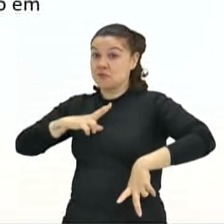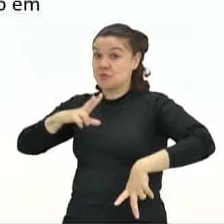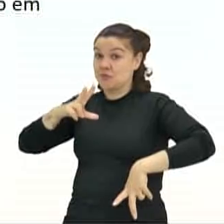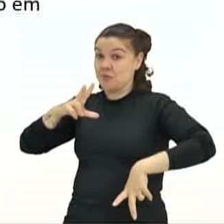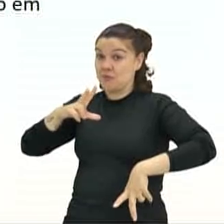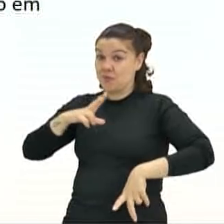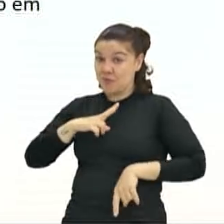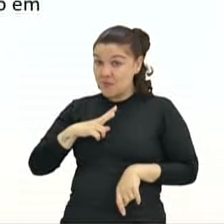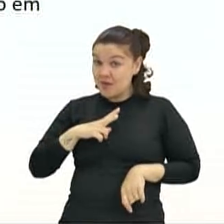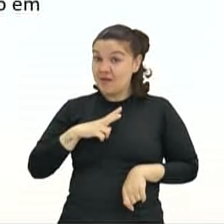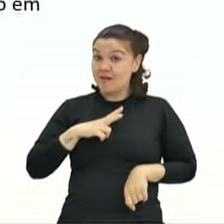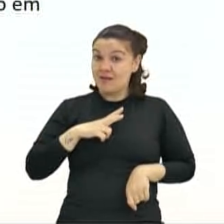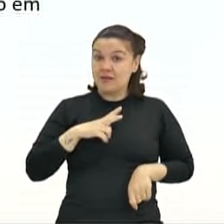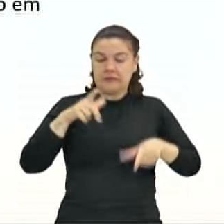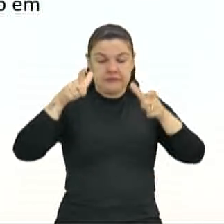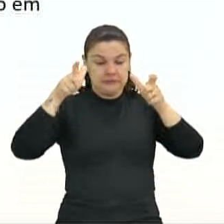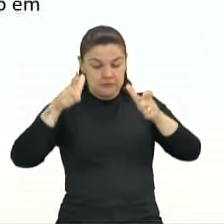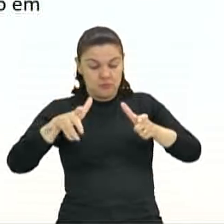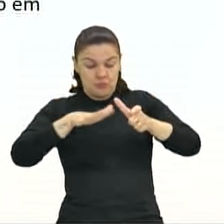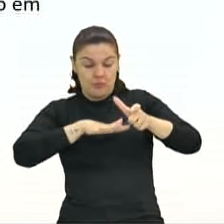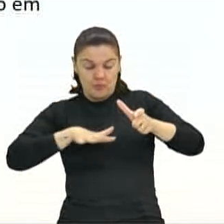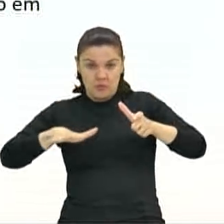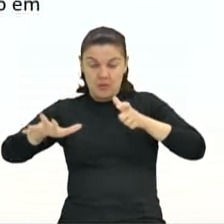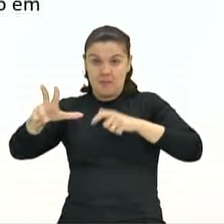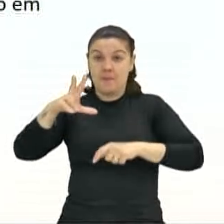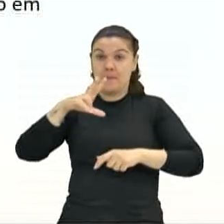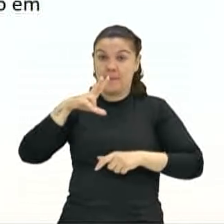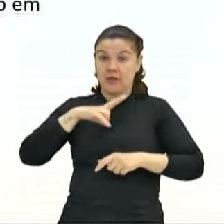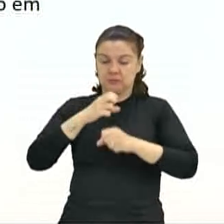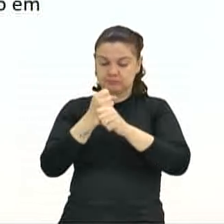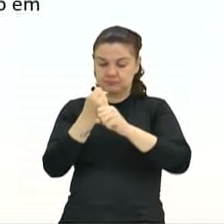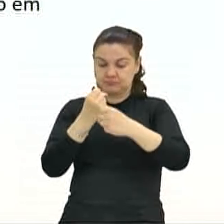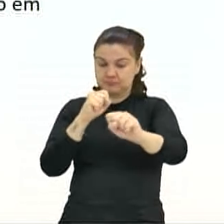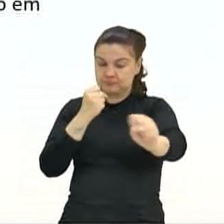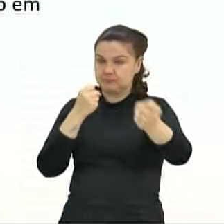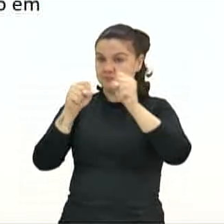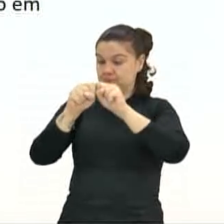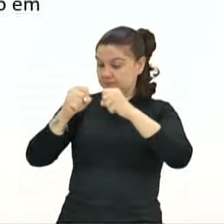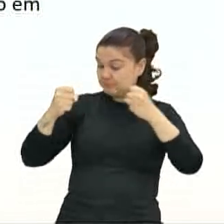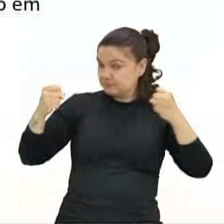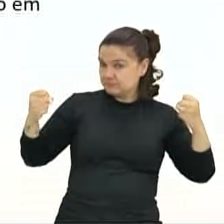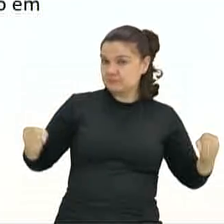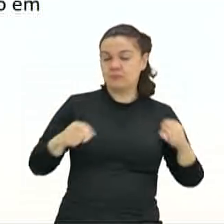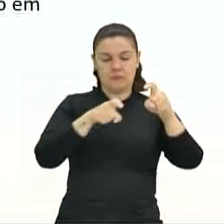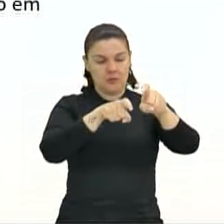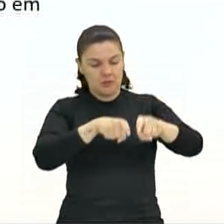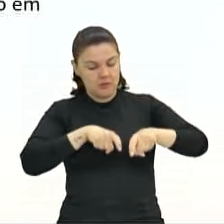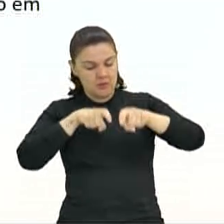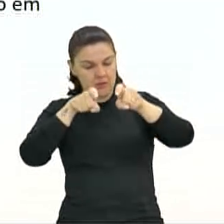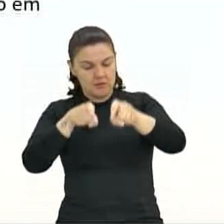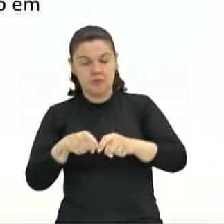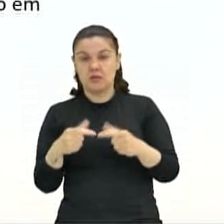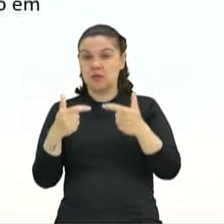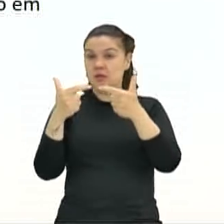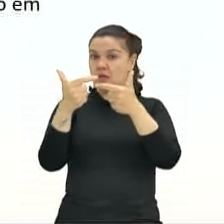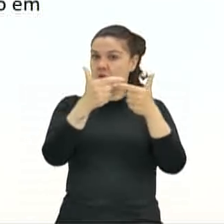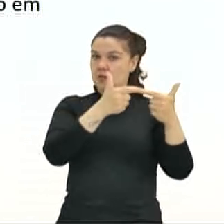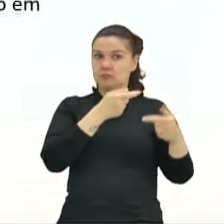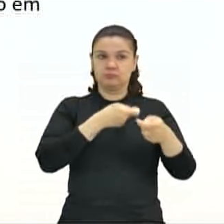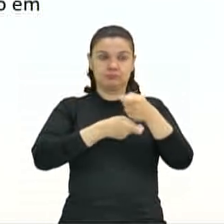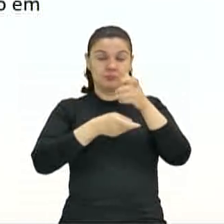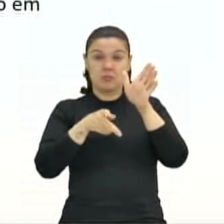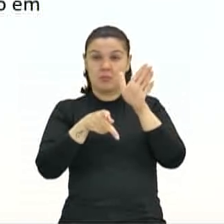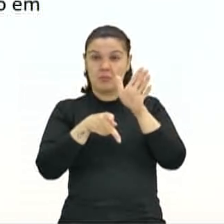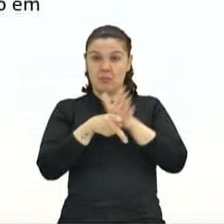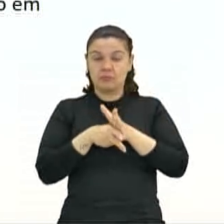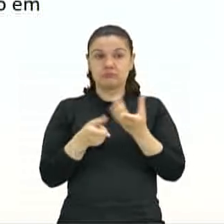uma grande propriedade agrícola privada, ou seja, particular. Geralmente não exploradas